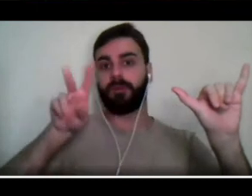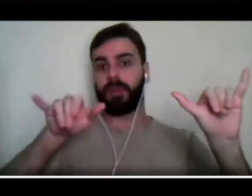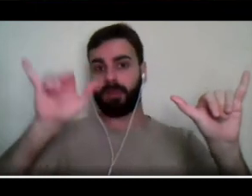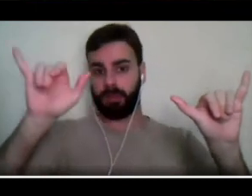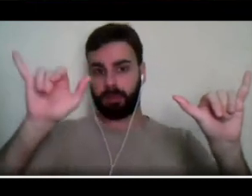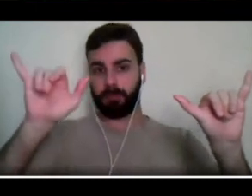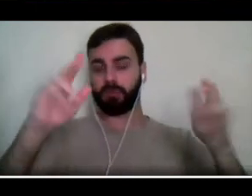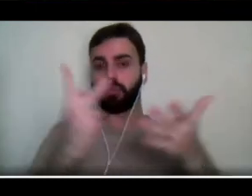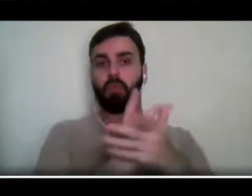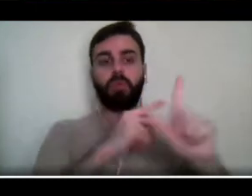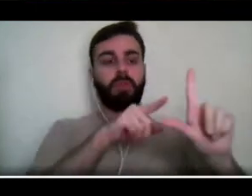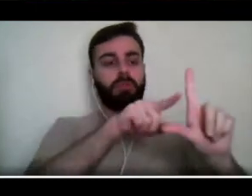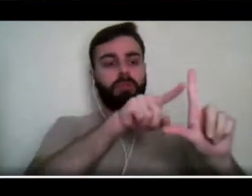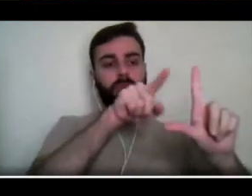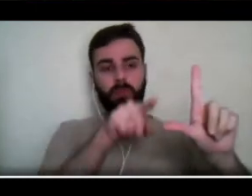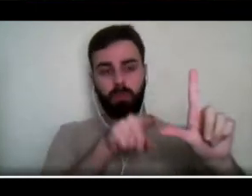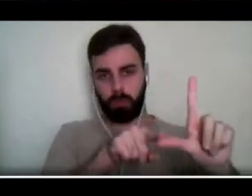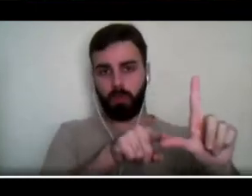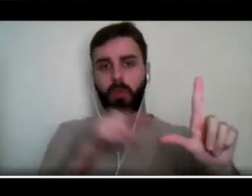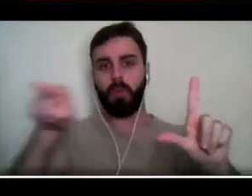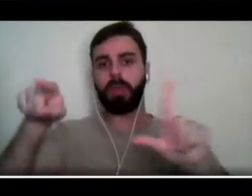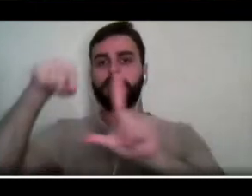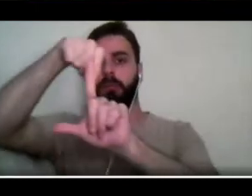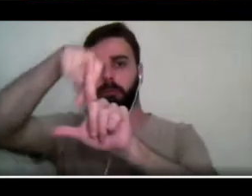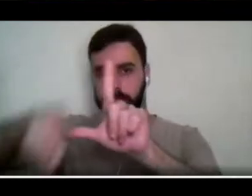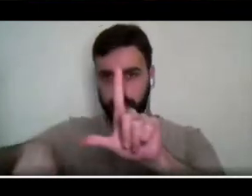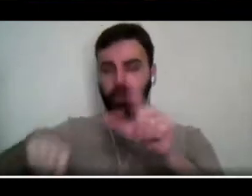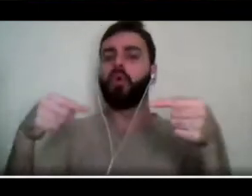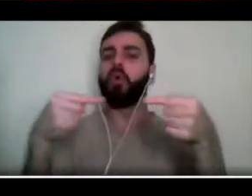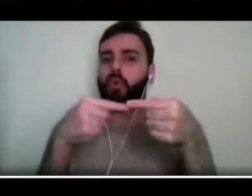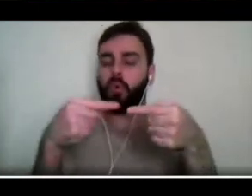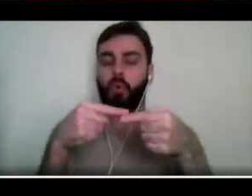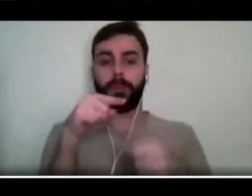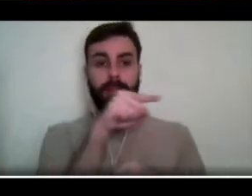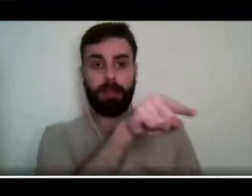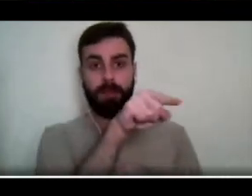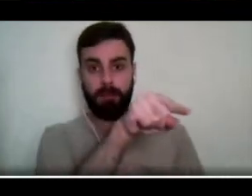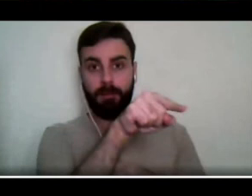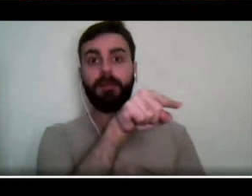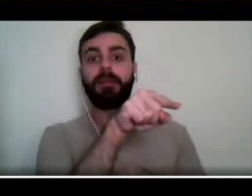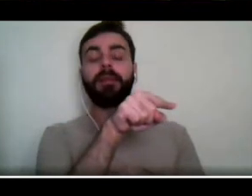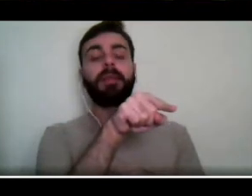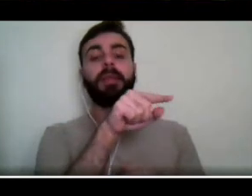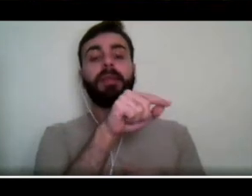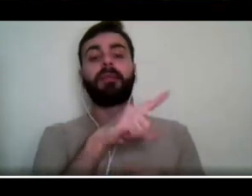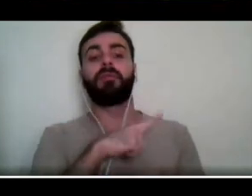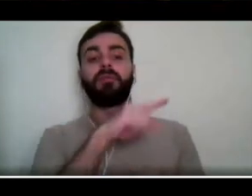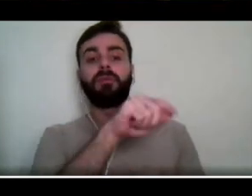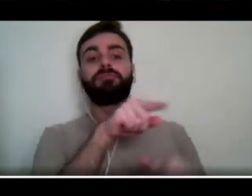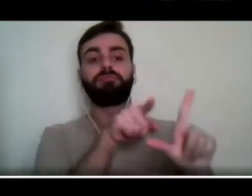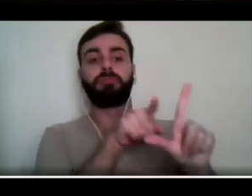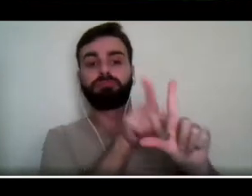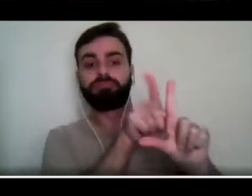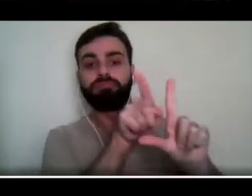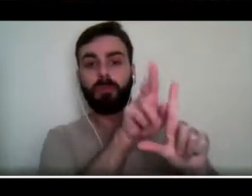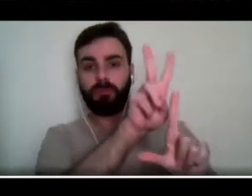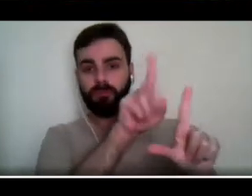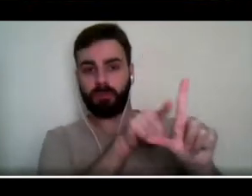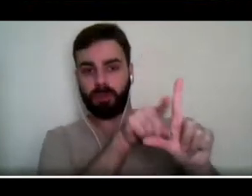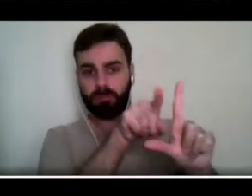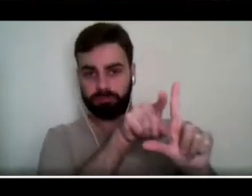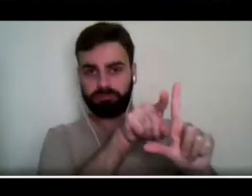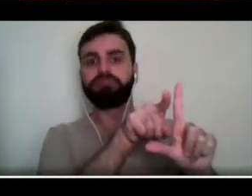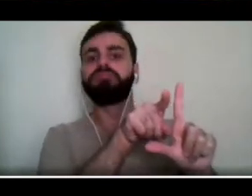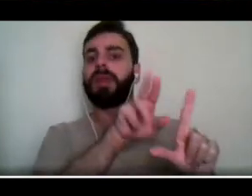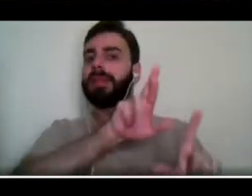momento, eu tenho uma velocidade diferente de zero e positiva, porque a inclinação dessa reta,